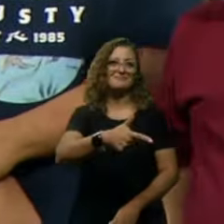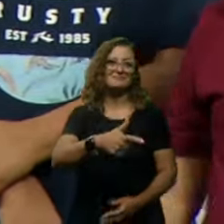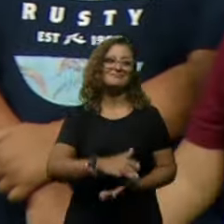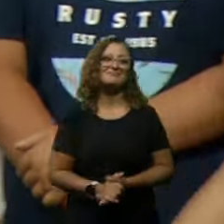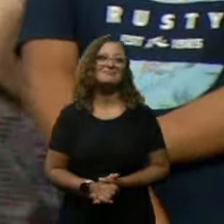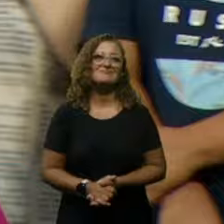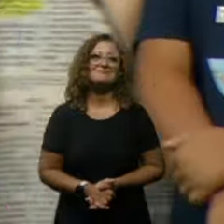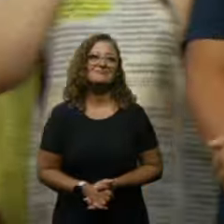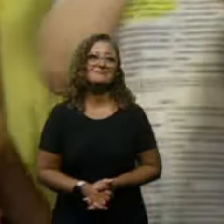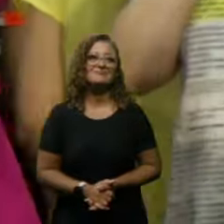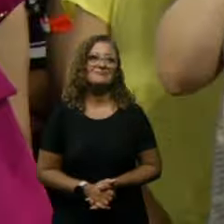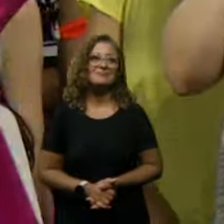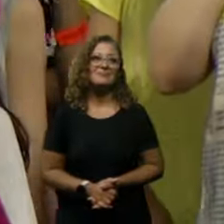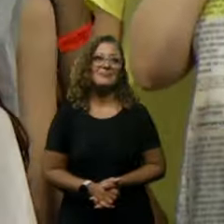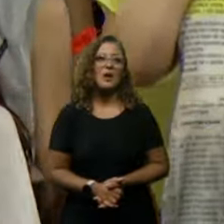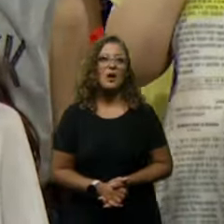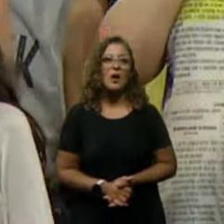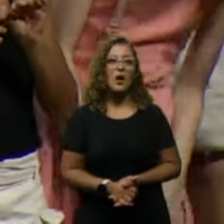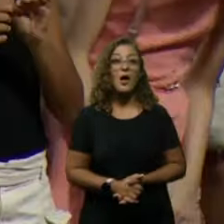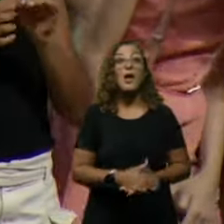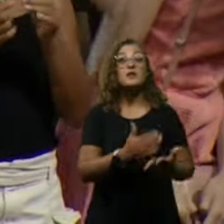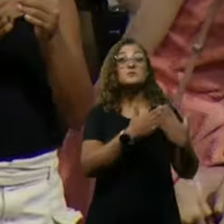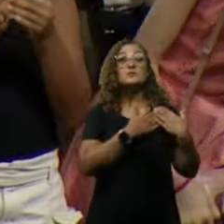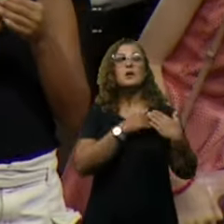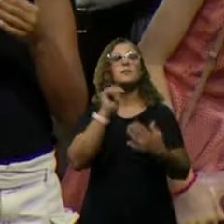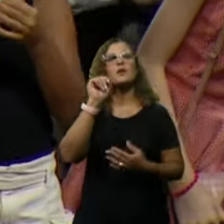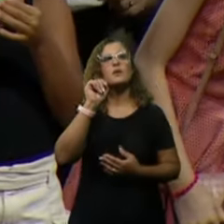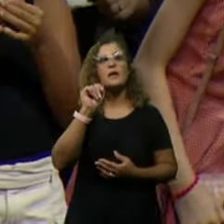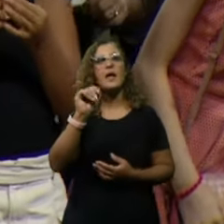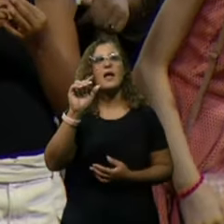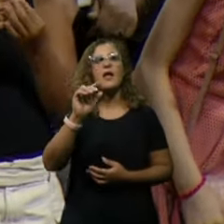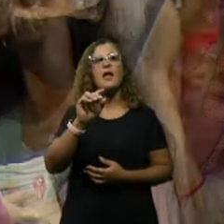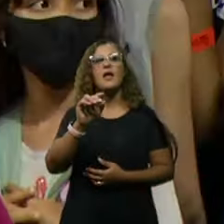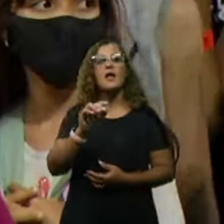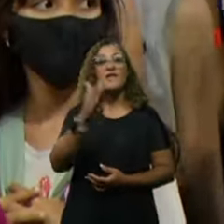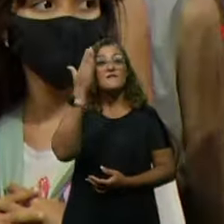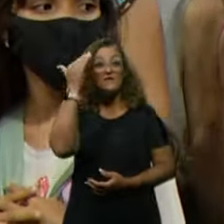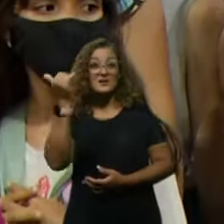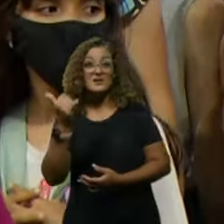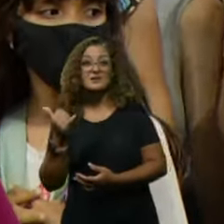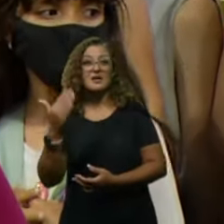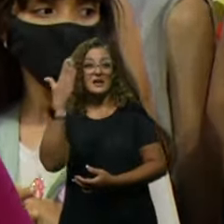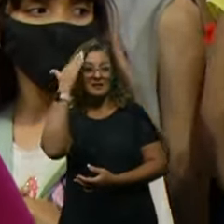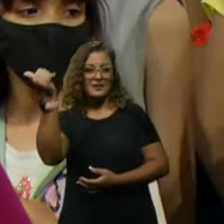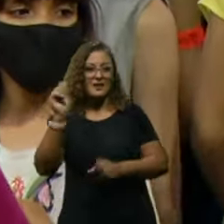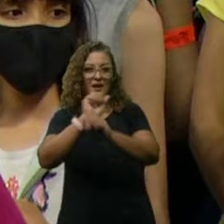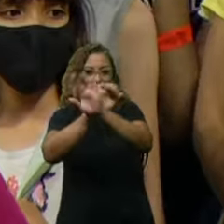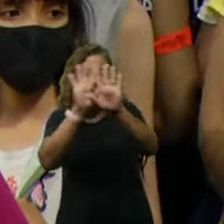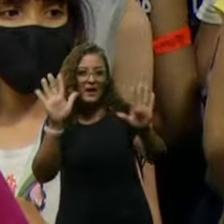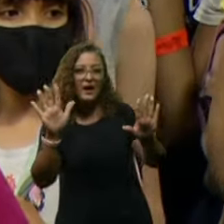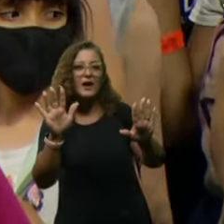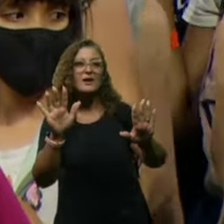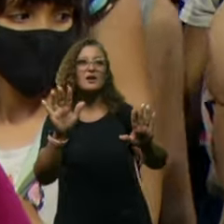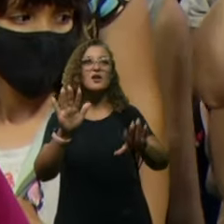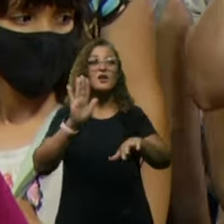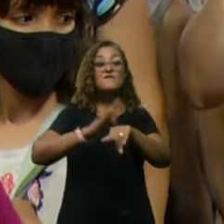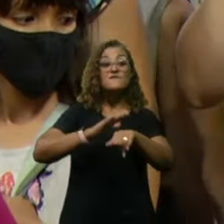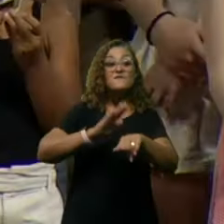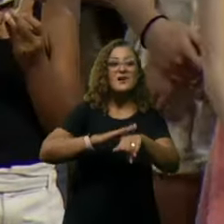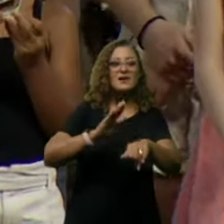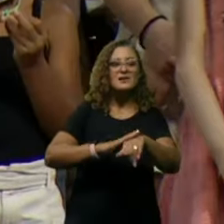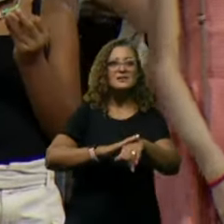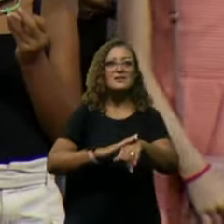fazer um povo entender que tudo que Deus tem para realizar seja em você ou para você é maior do que você